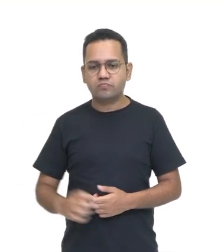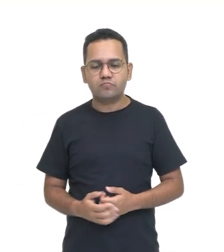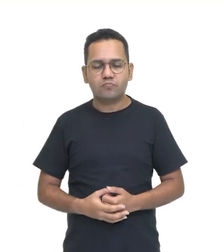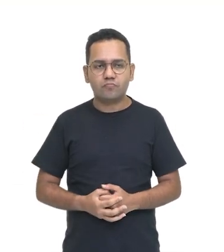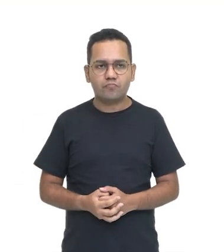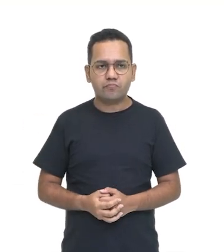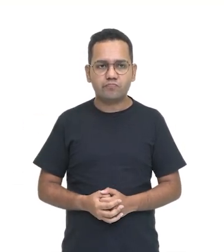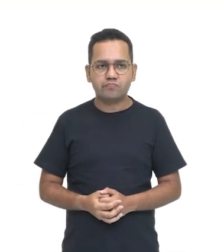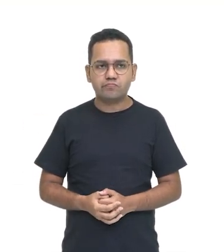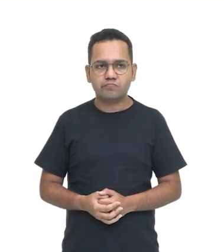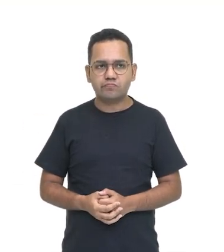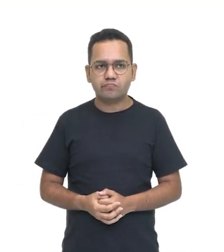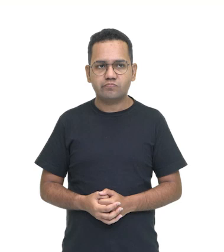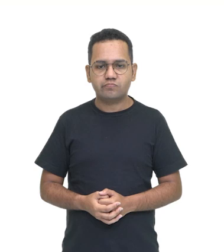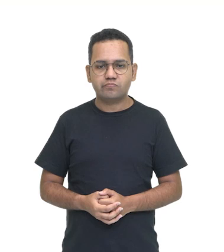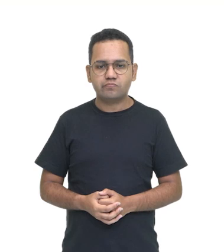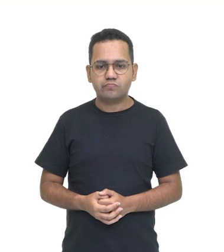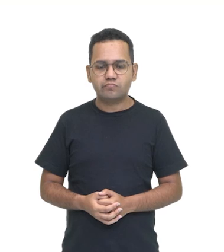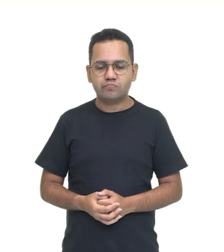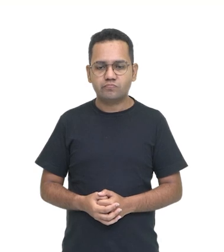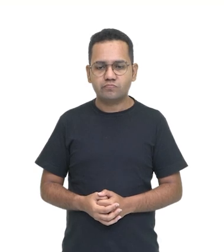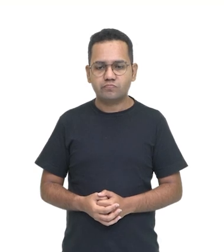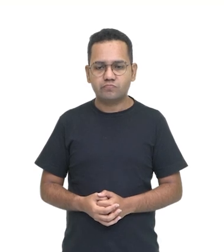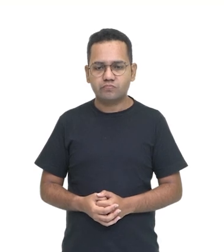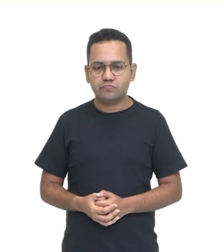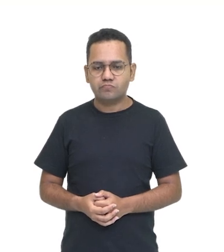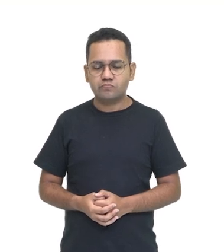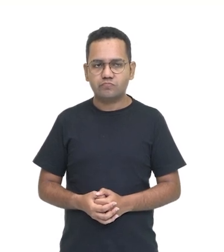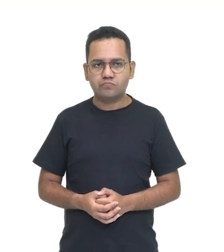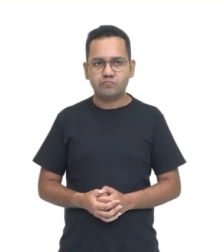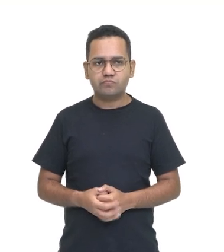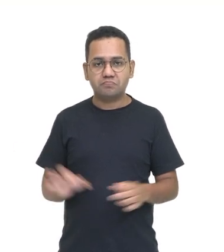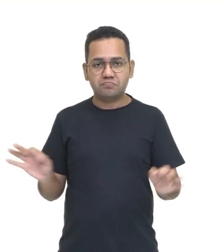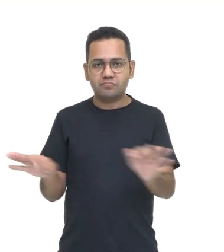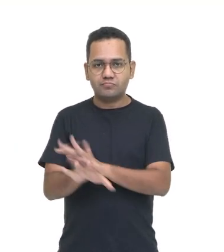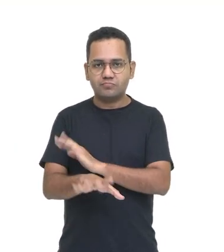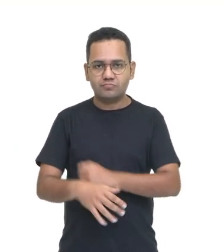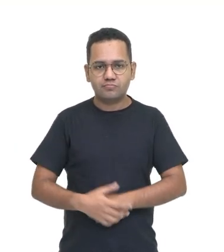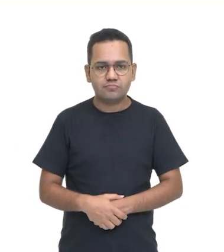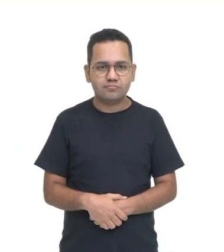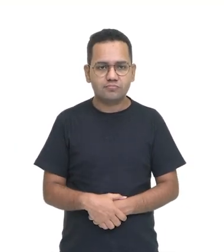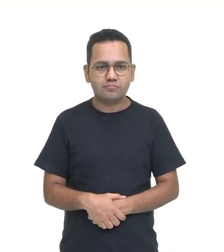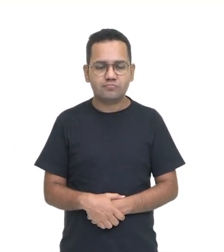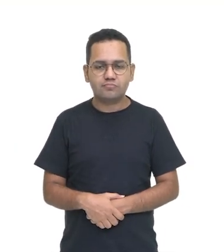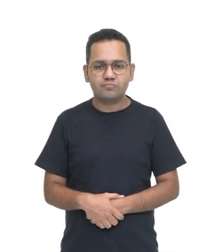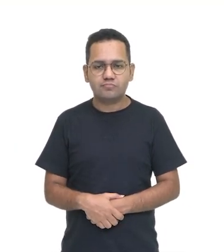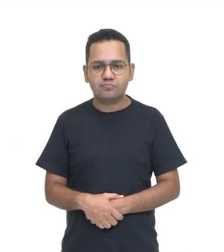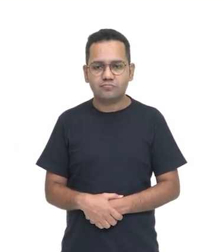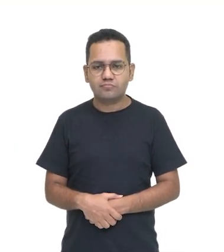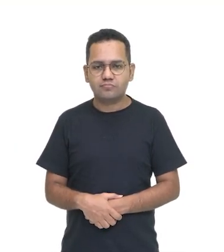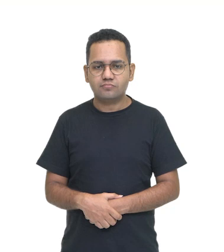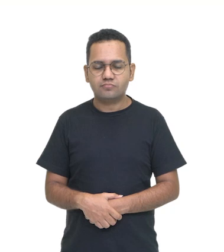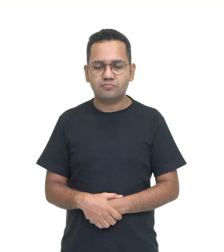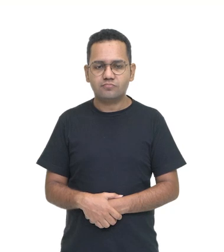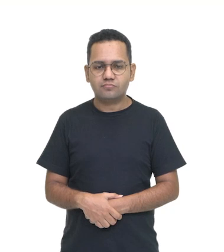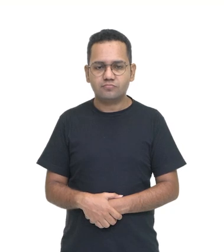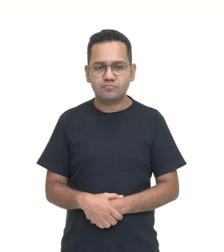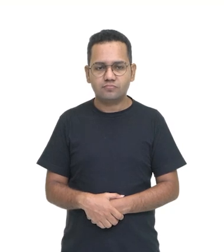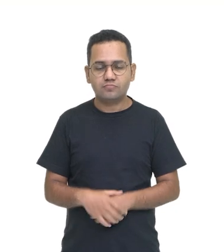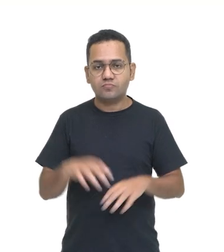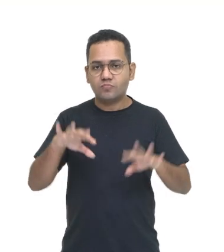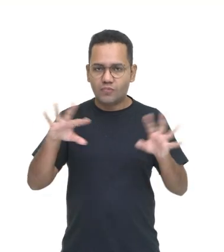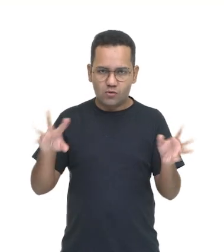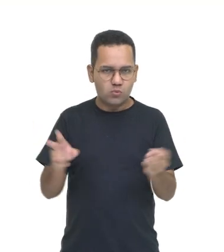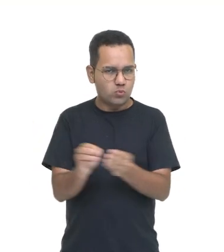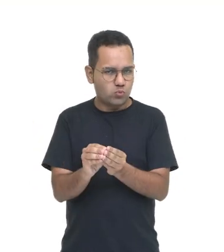a 120. Vou marcar aqui para o nosso cálculo não se perder. Tudo bem, pessoal? Bom, era isso que o professor tinha